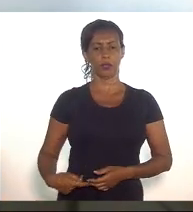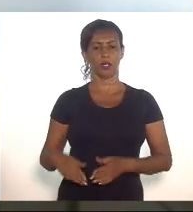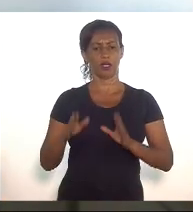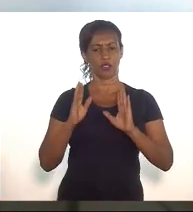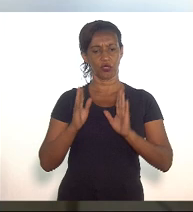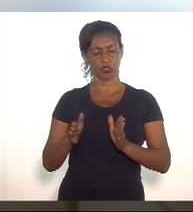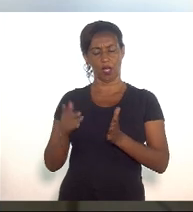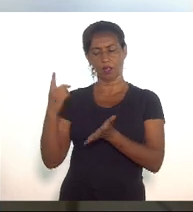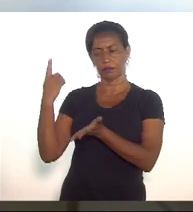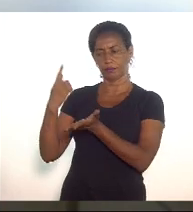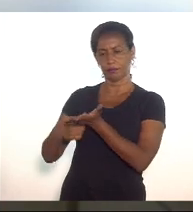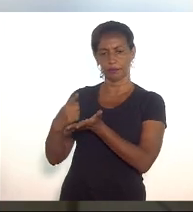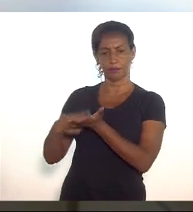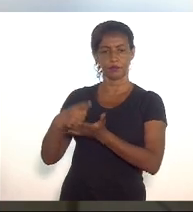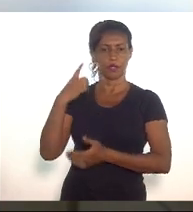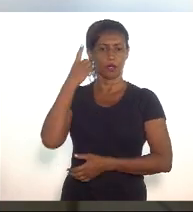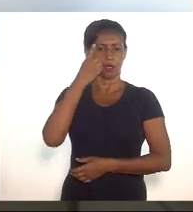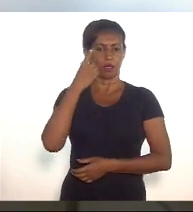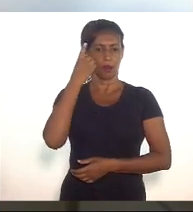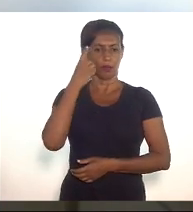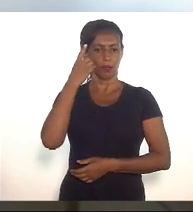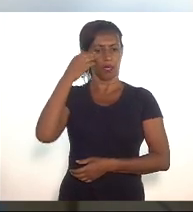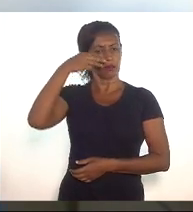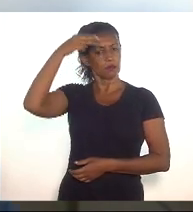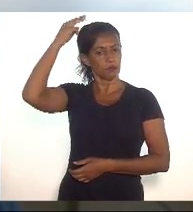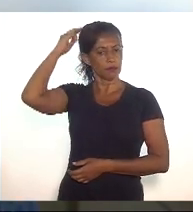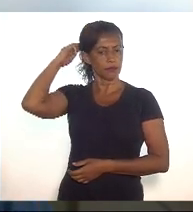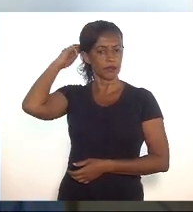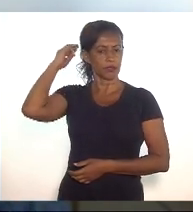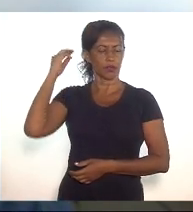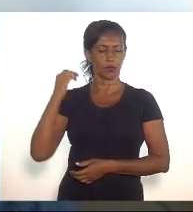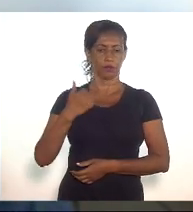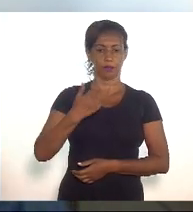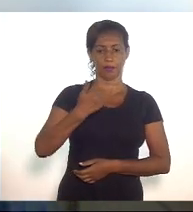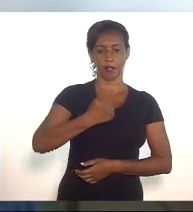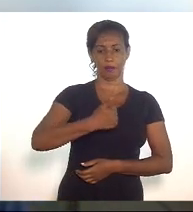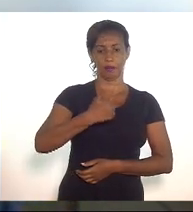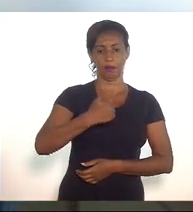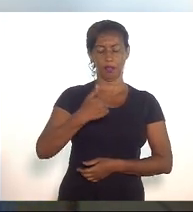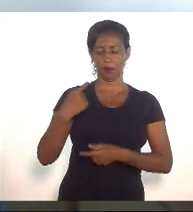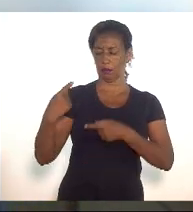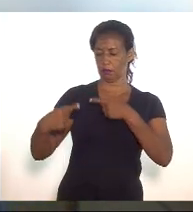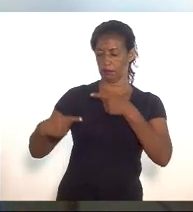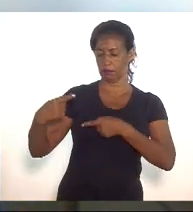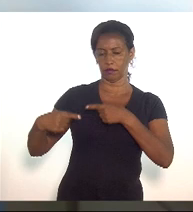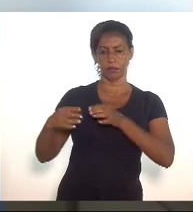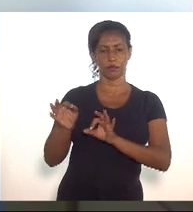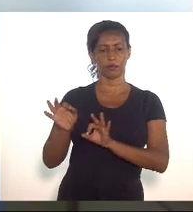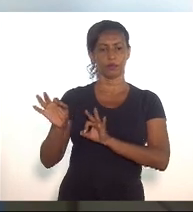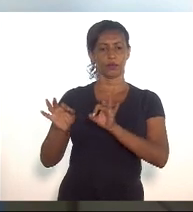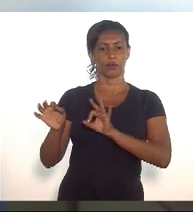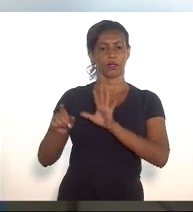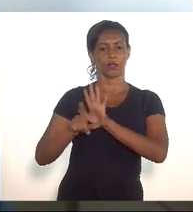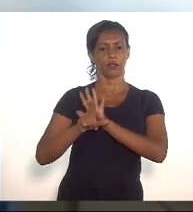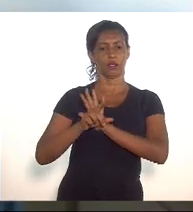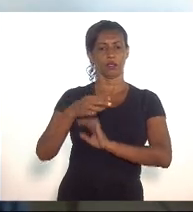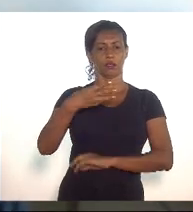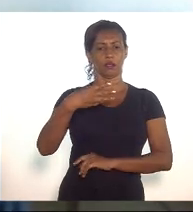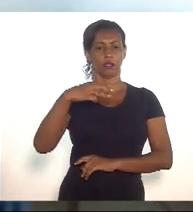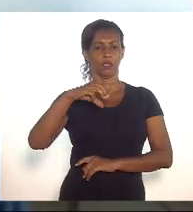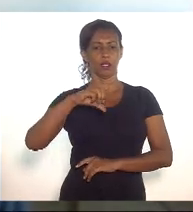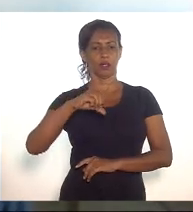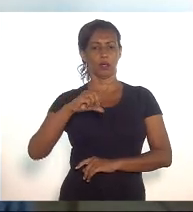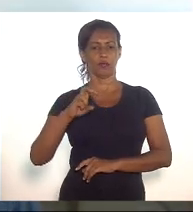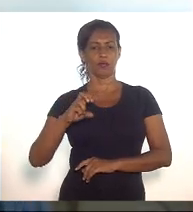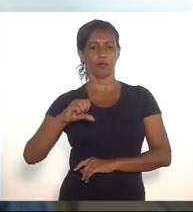previamente acertada com o deputado Márcio Pacheco. A primeira para debater o projeto de lei 3995